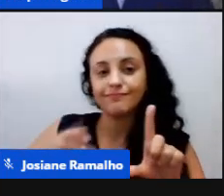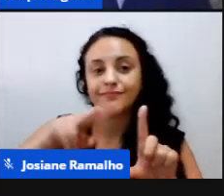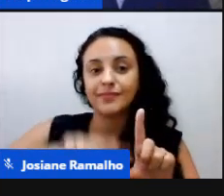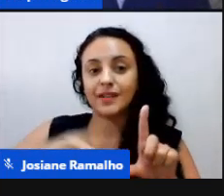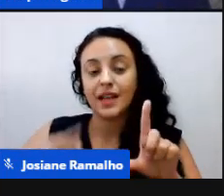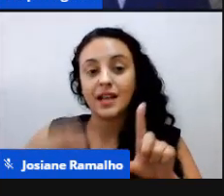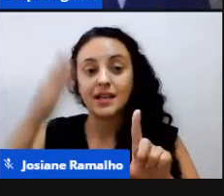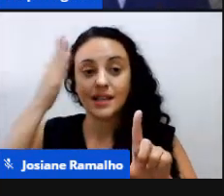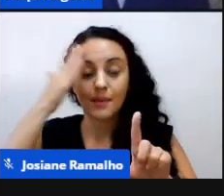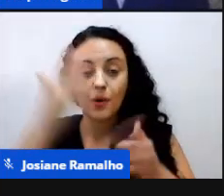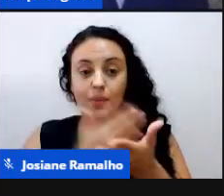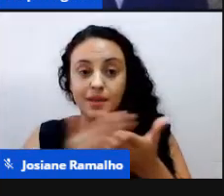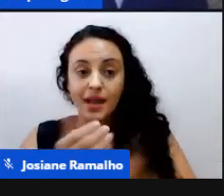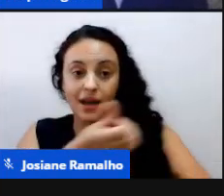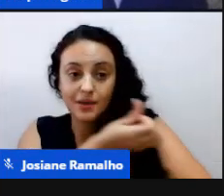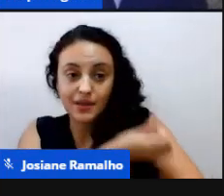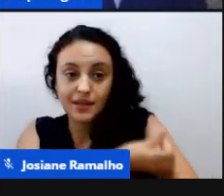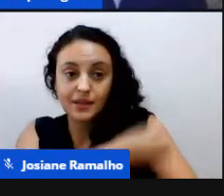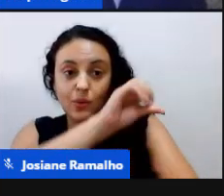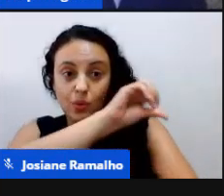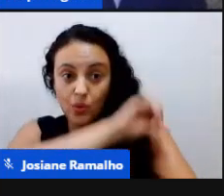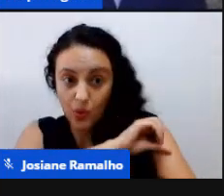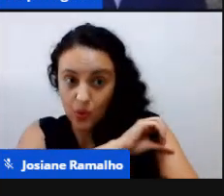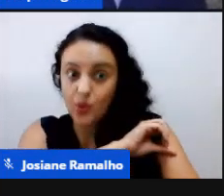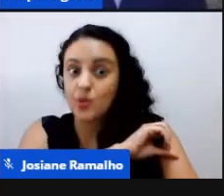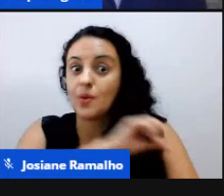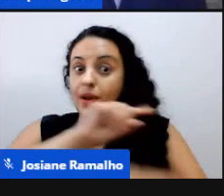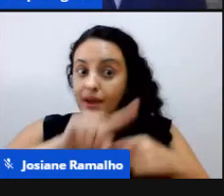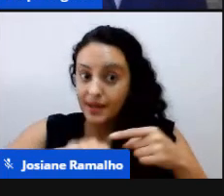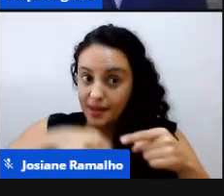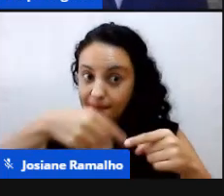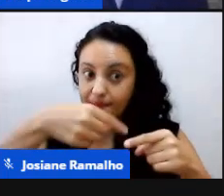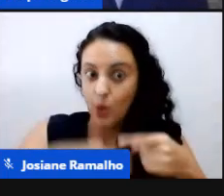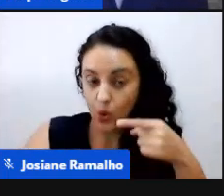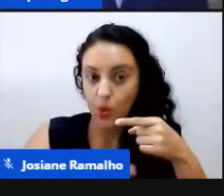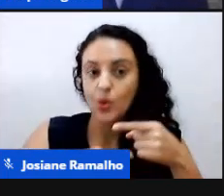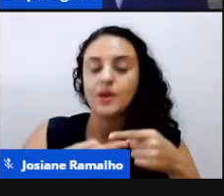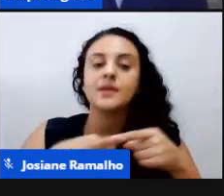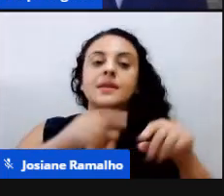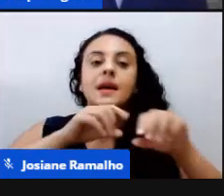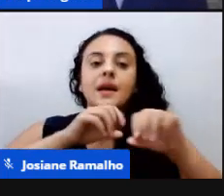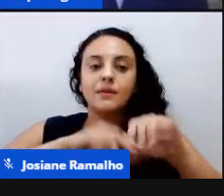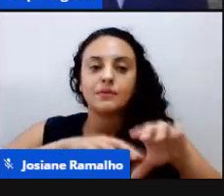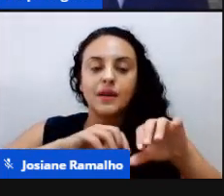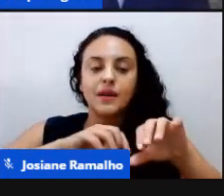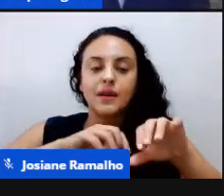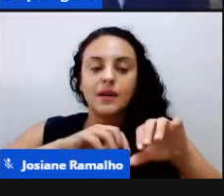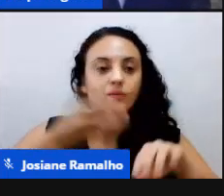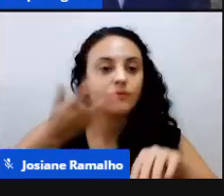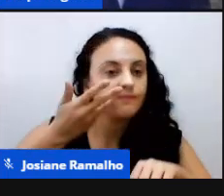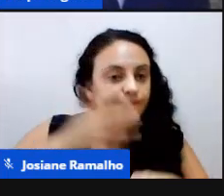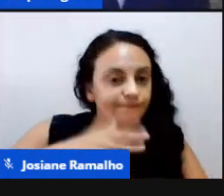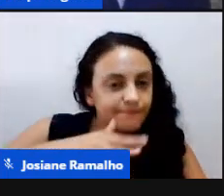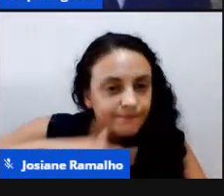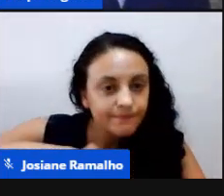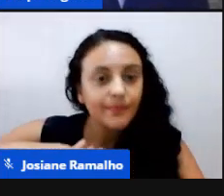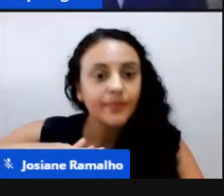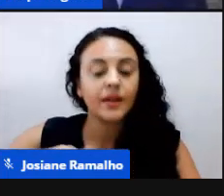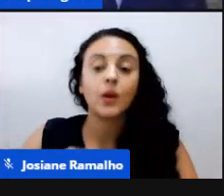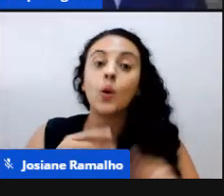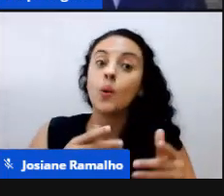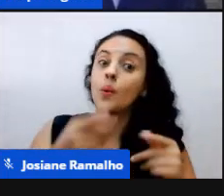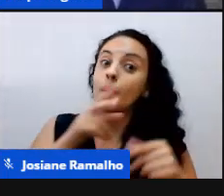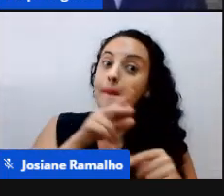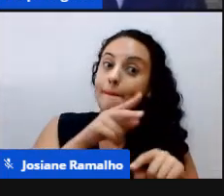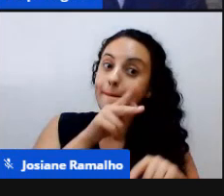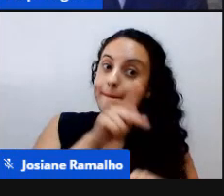ensino fundamental, mas já já nós vamos estar iniciando na educação infantil também. Então, professor,